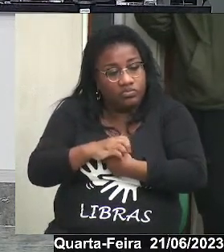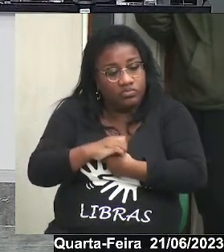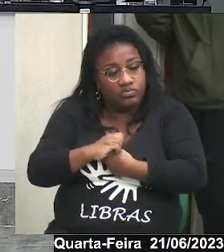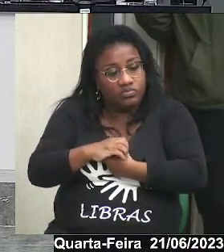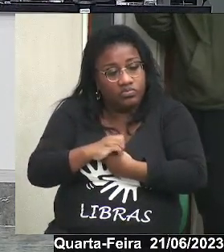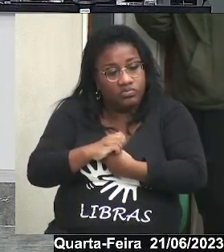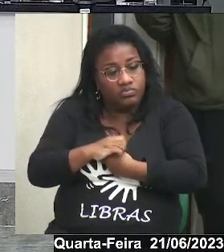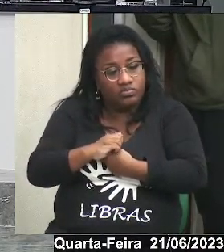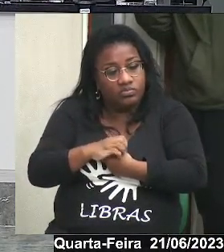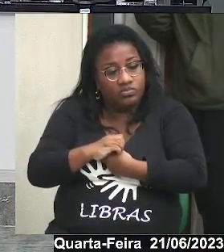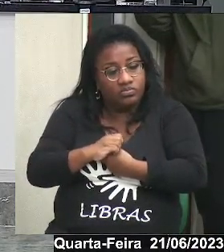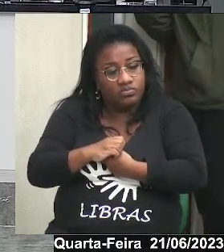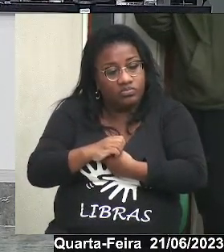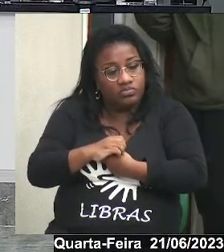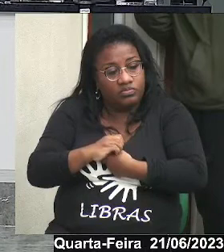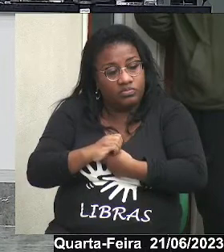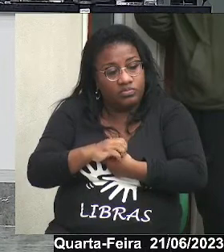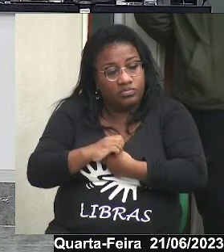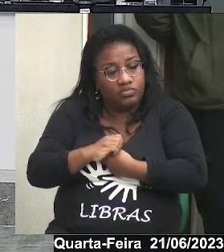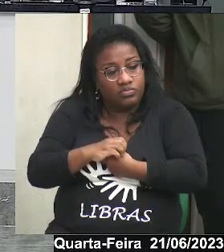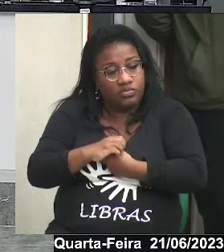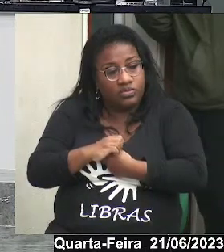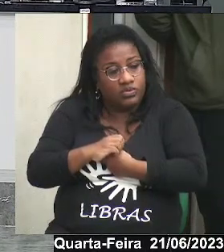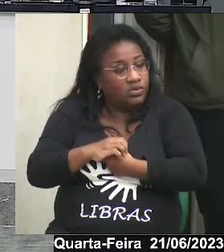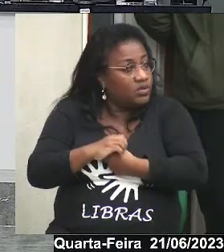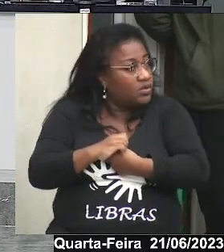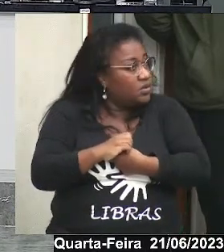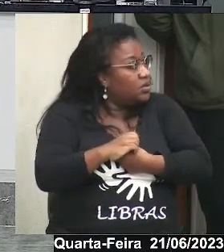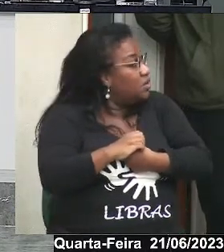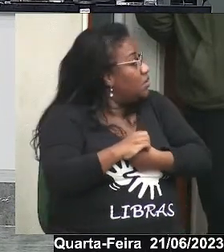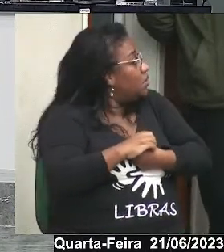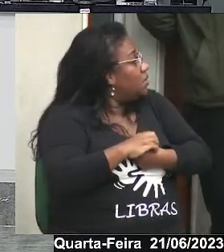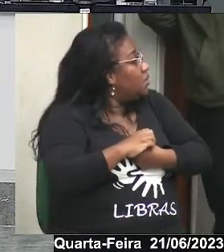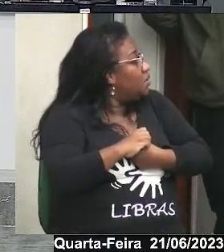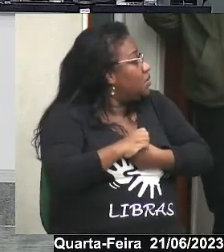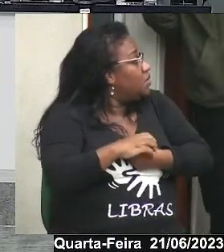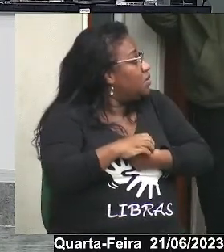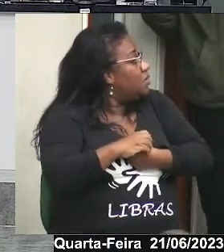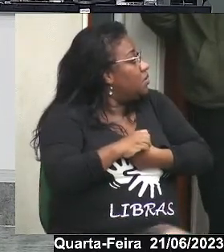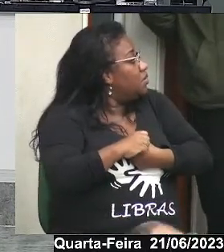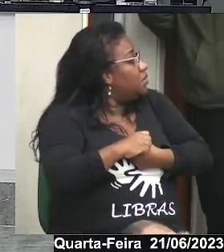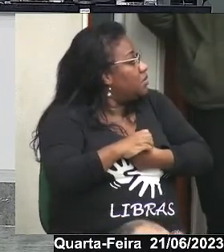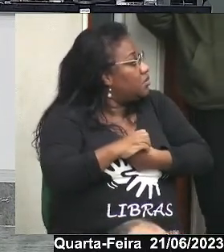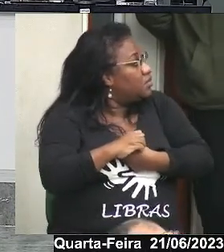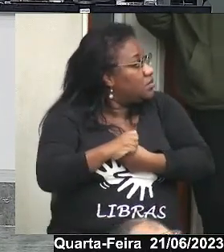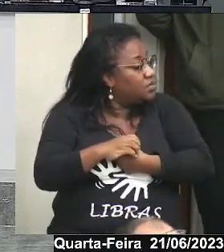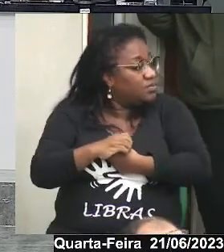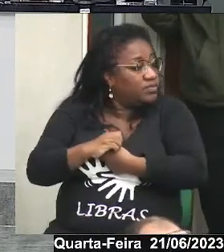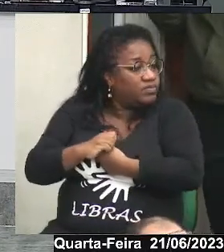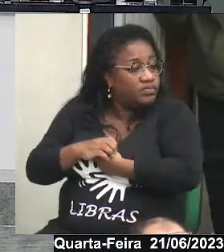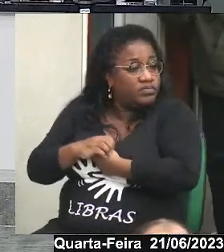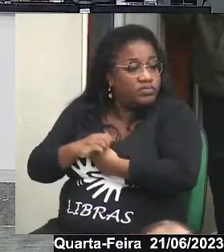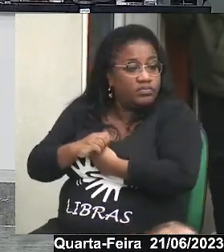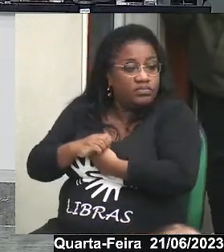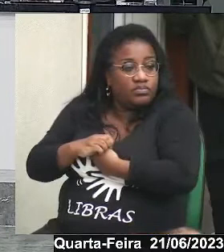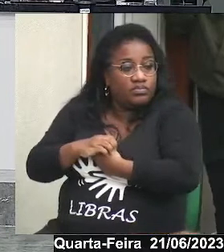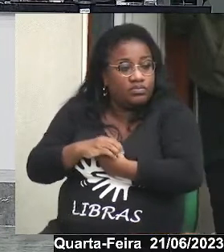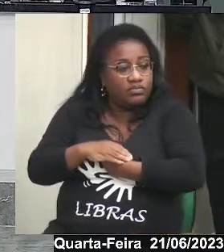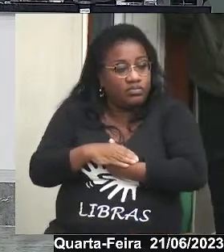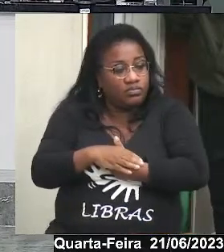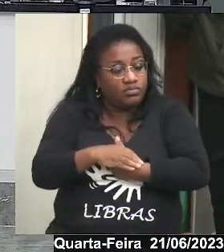Joãozinho da Farmácia. O Bob Léo já foi. Alexandre ali também. Foi essa que ele discutiu. Foi aprovado, estava vindo para o Bob